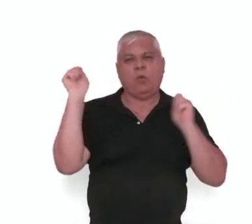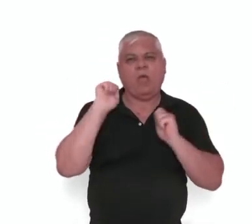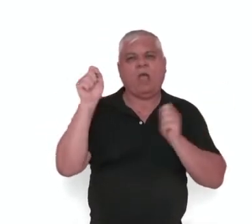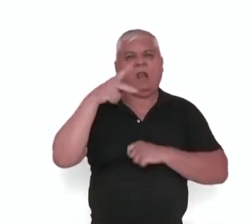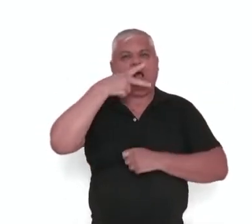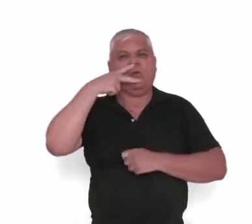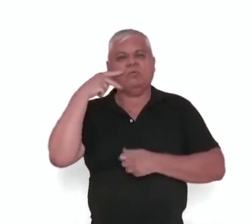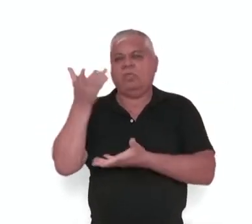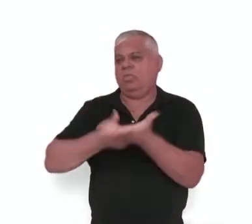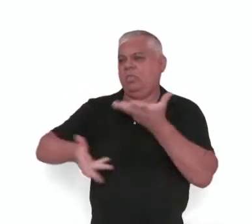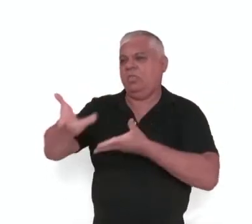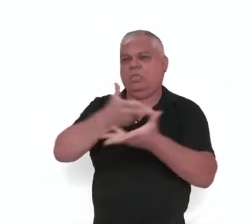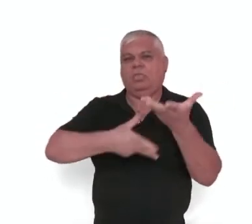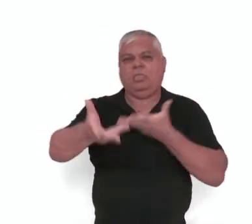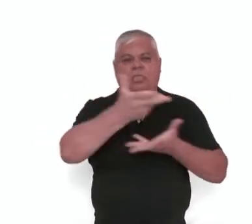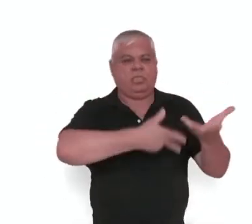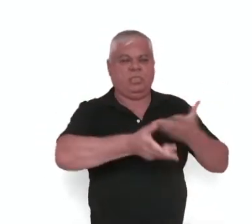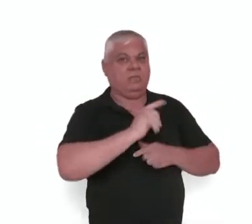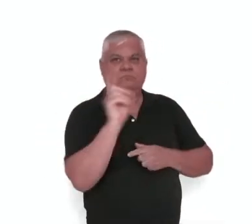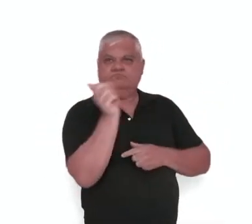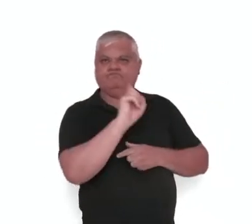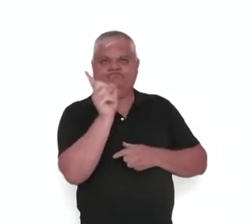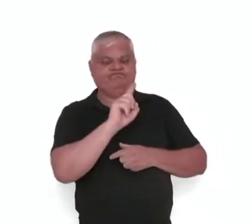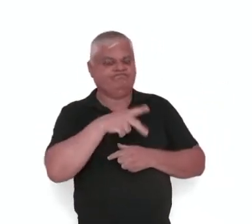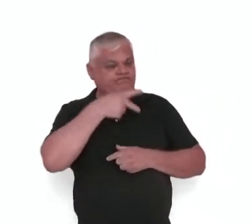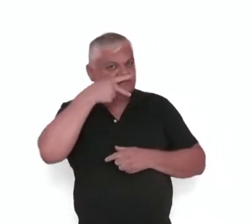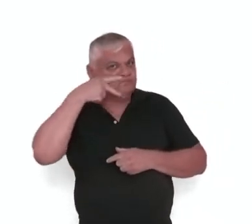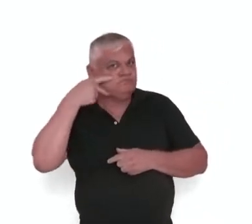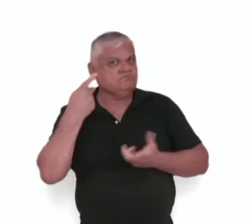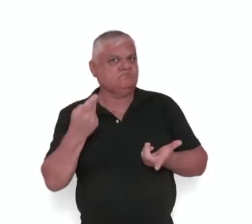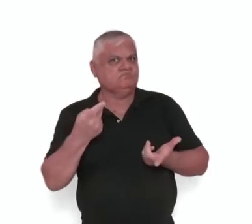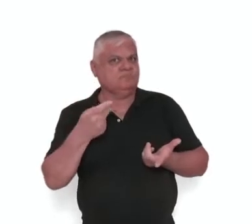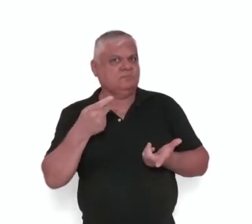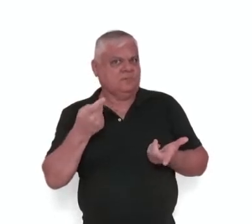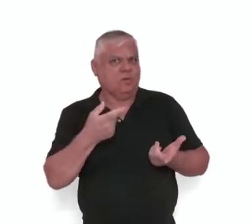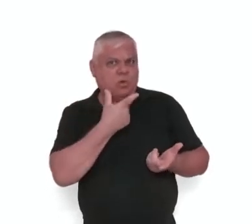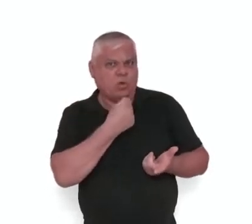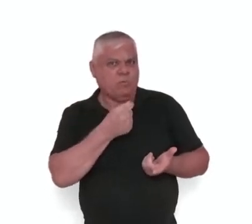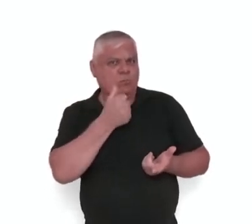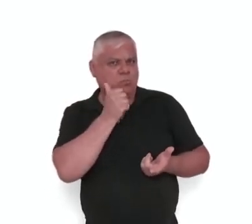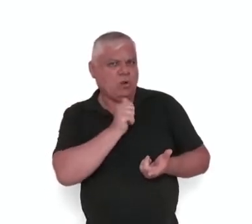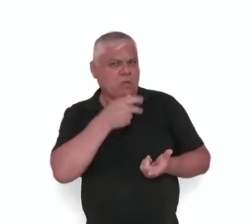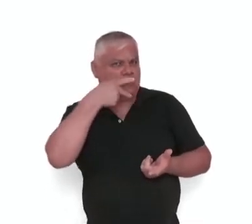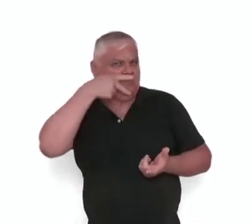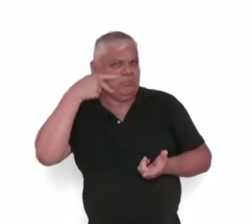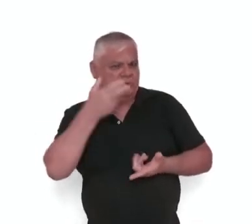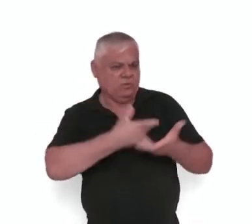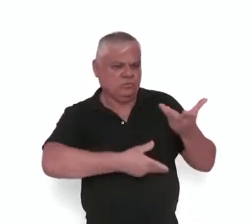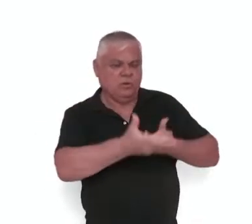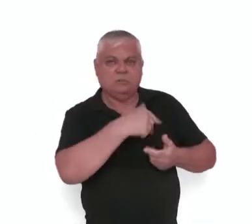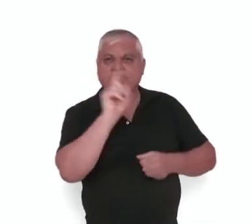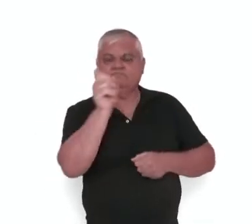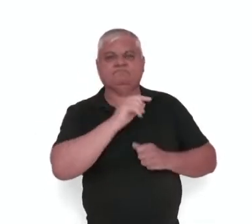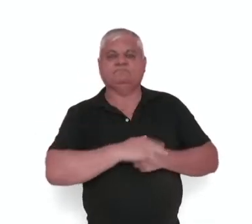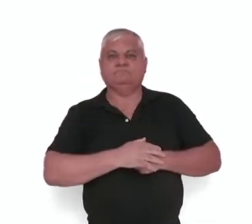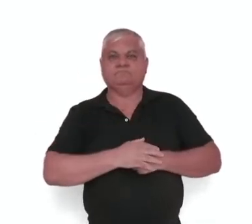banho, roupas íntimas, calcinhas, cueca, meninos. Ter higiene nos banheiros, ter